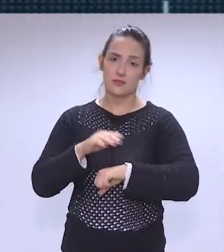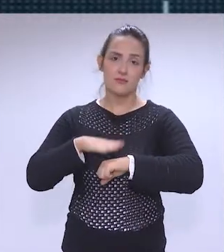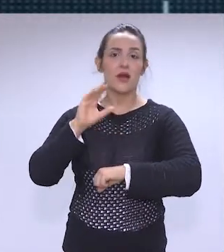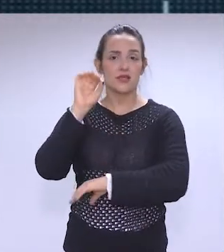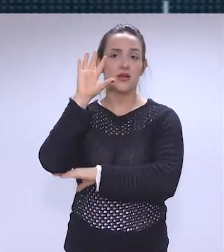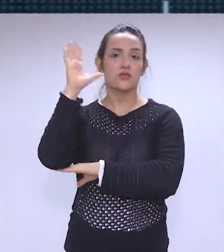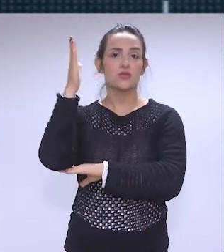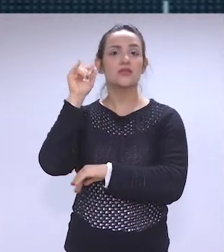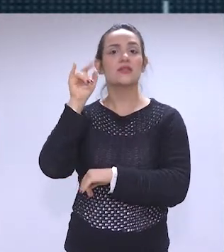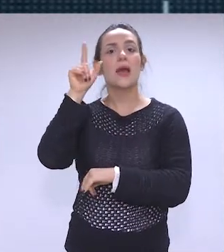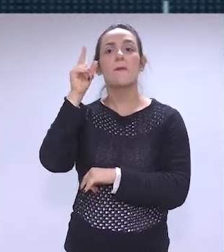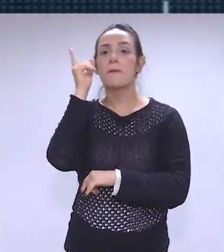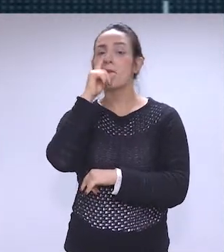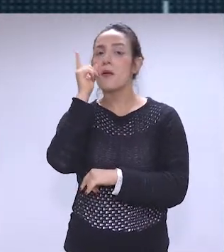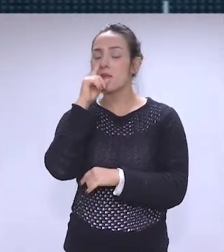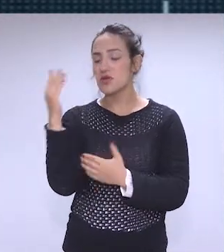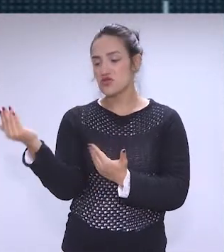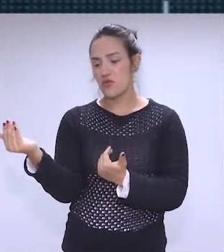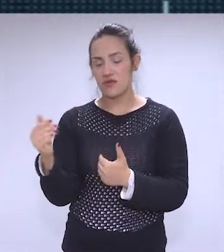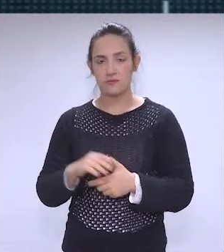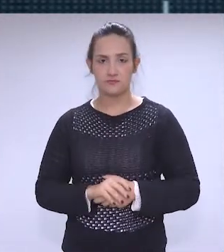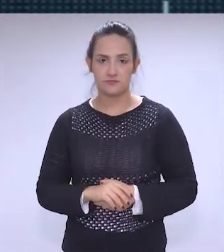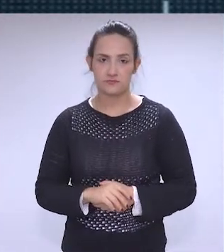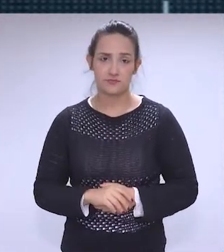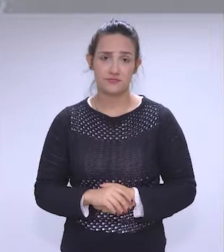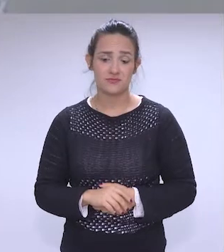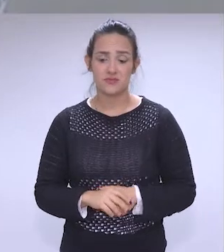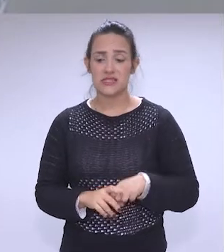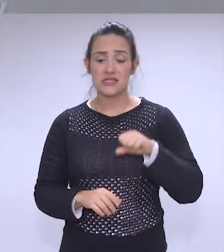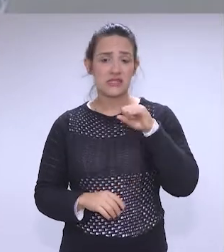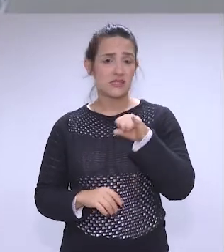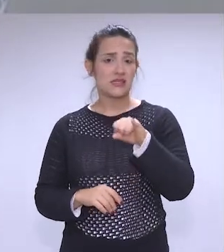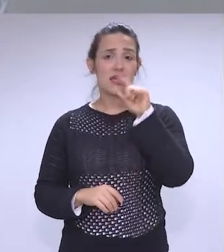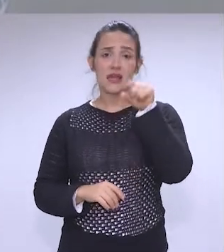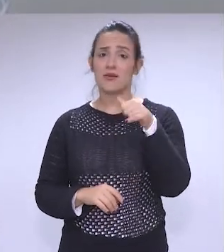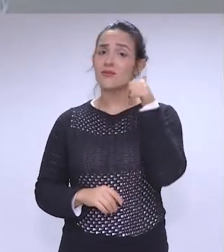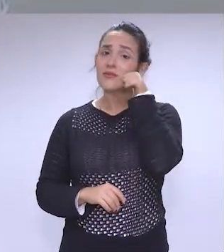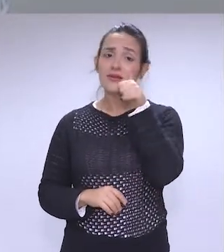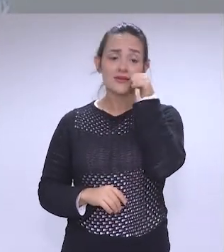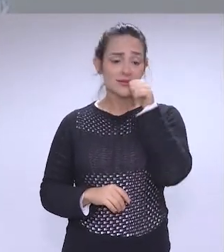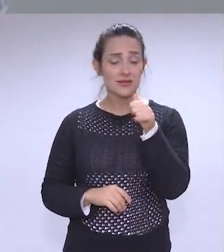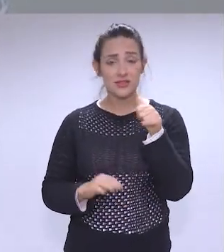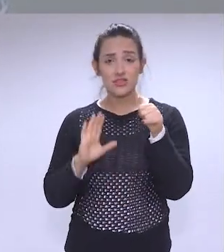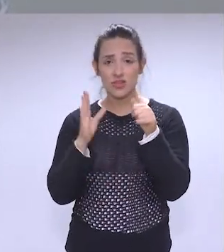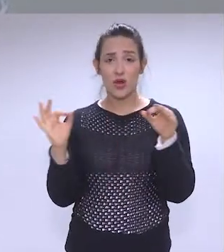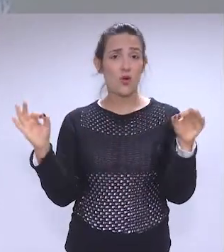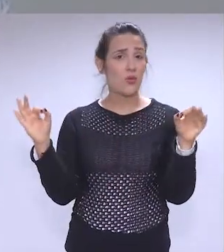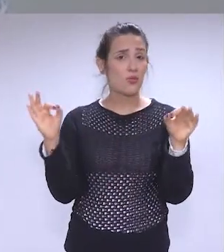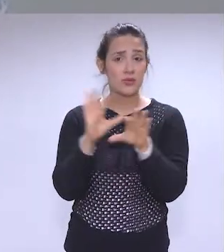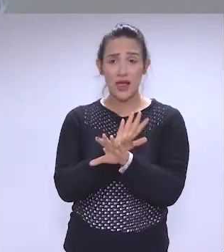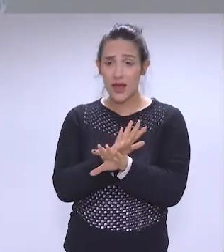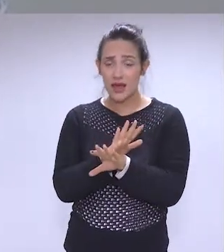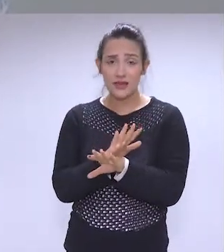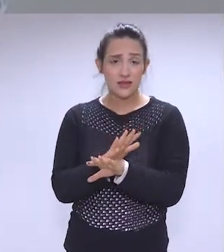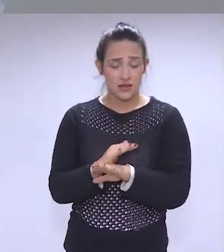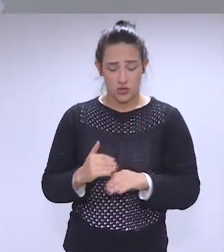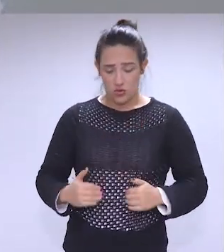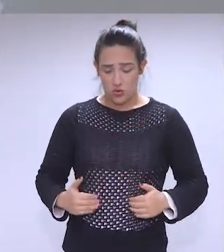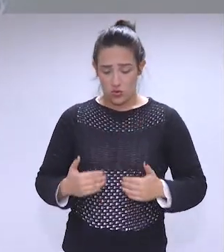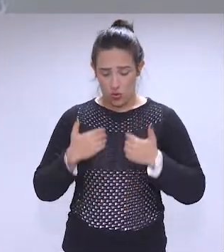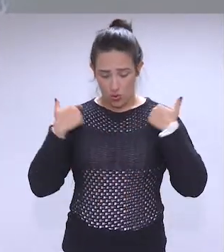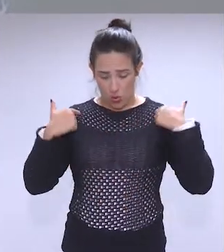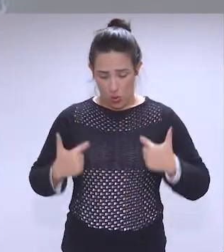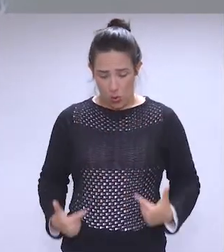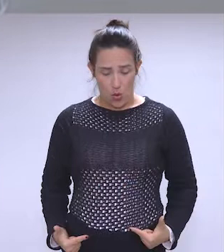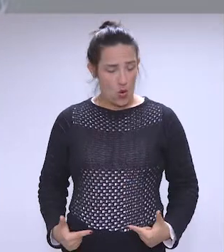mais comuns entre mamães jovens. Uma menina que não tem o seu desenvolvimento físico pleno ainda,